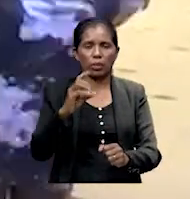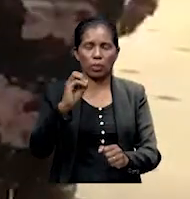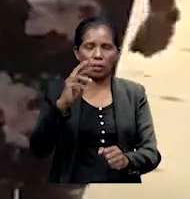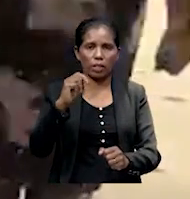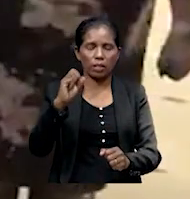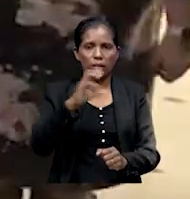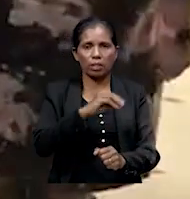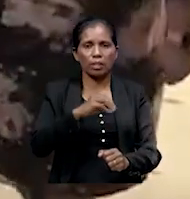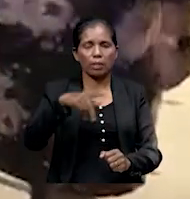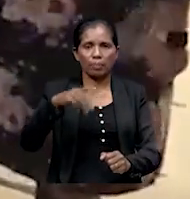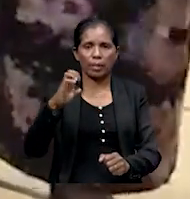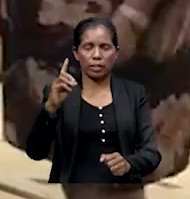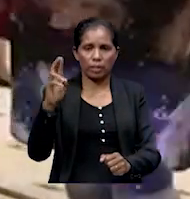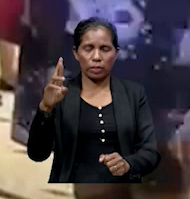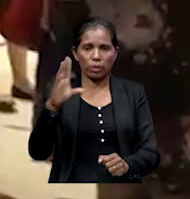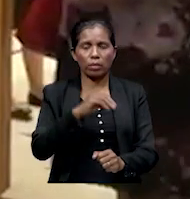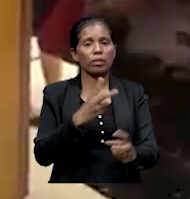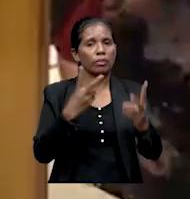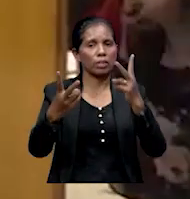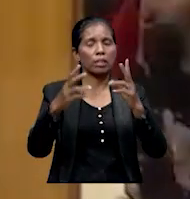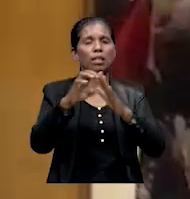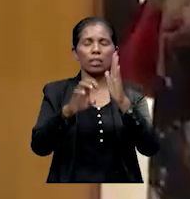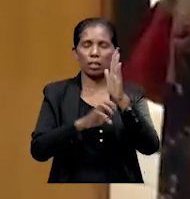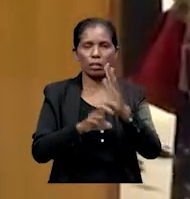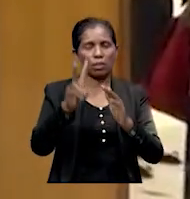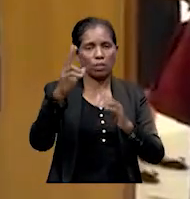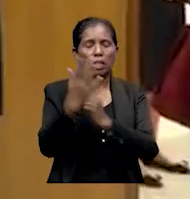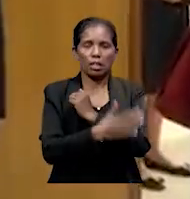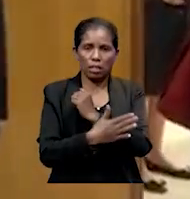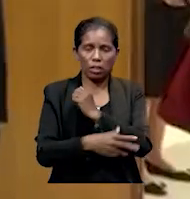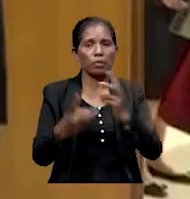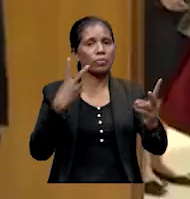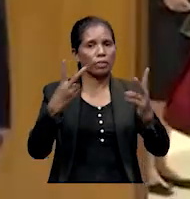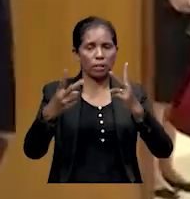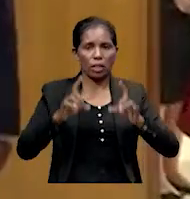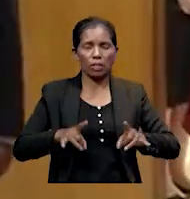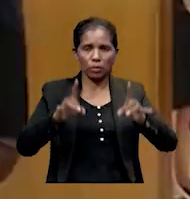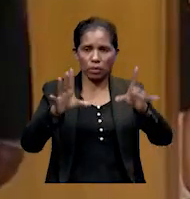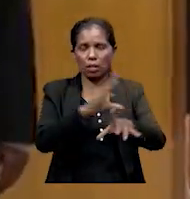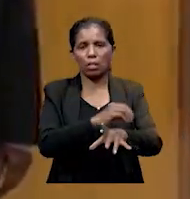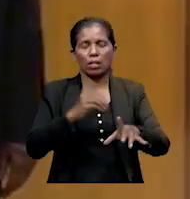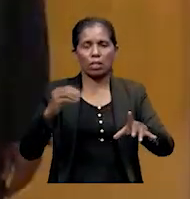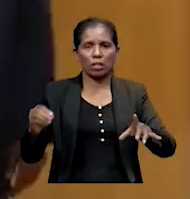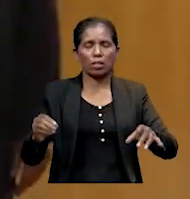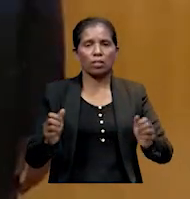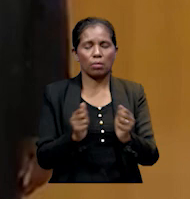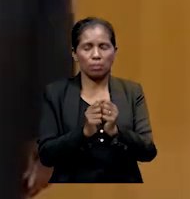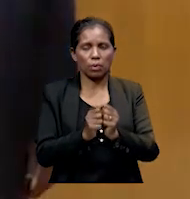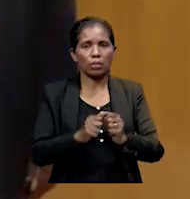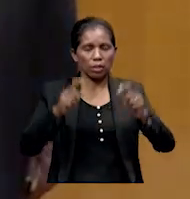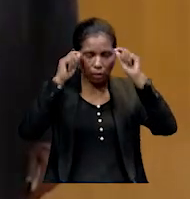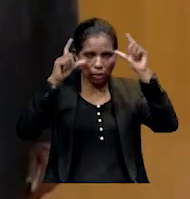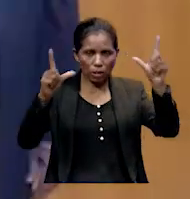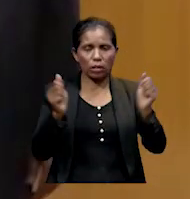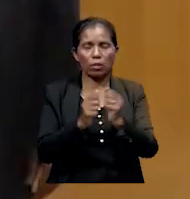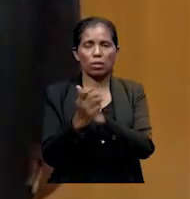Pedro Clamarfuic, ala visita estado da Ruak, ba nação vizinho Austrália, né? Ato continua a meta em relação bilateral entre Timor-Leste e nação vizinho